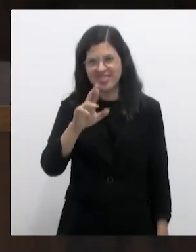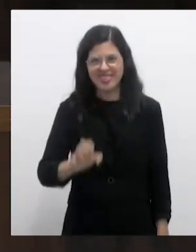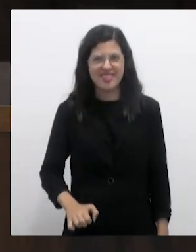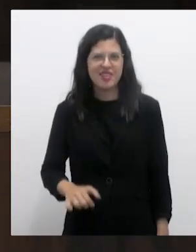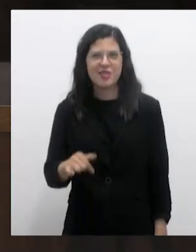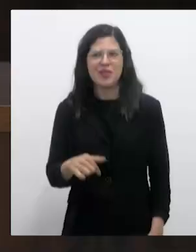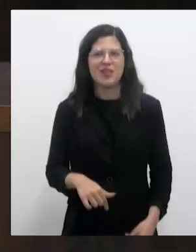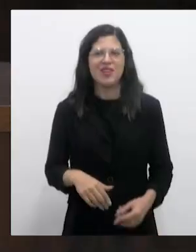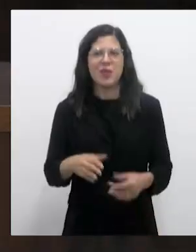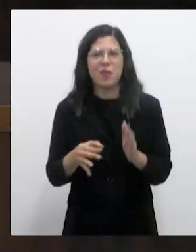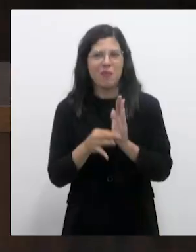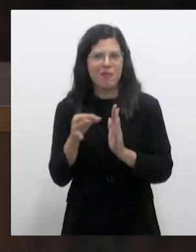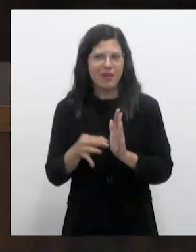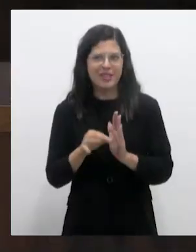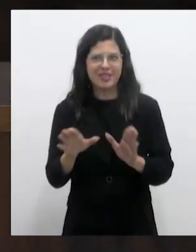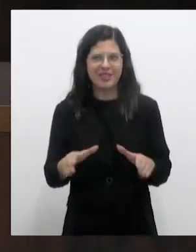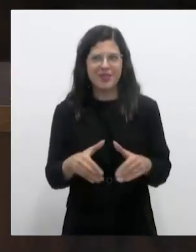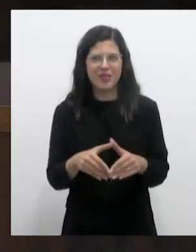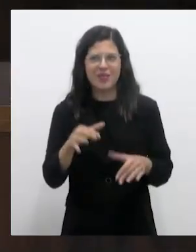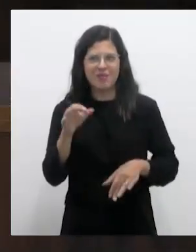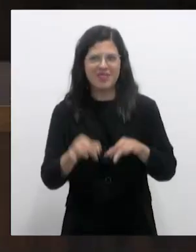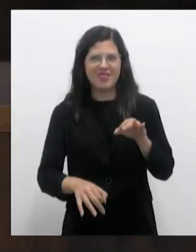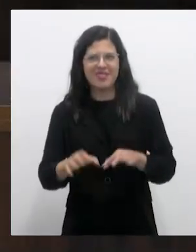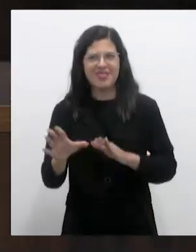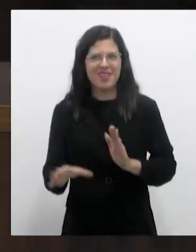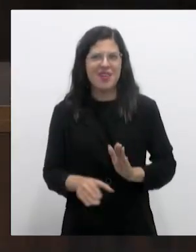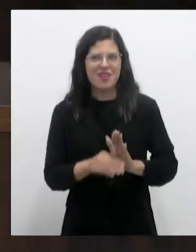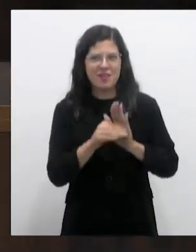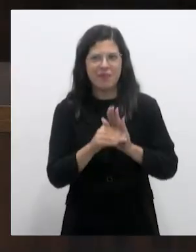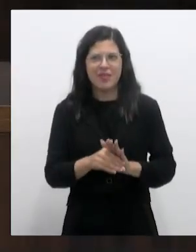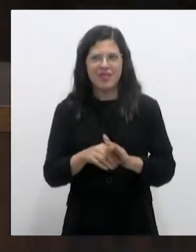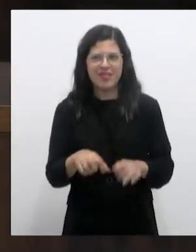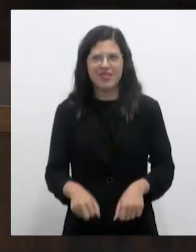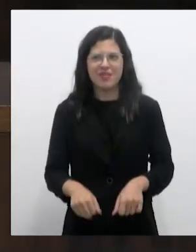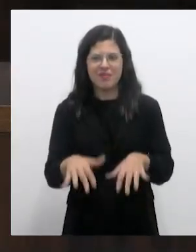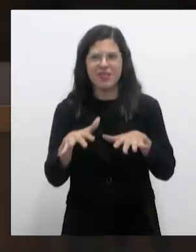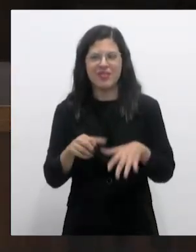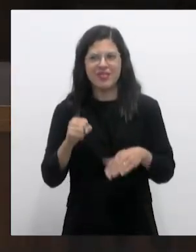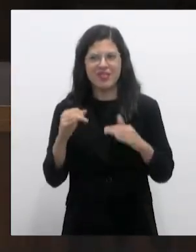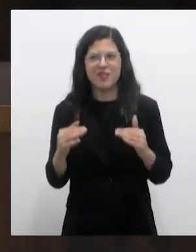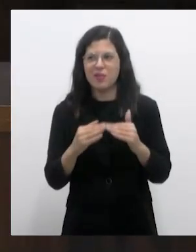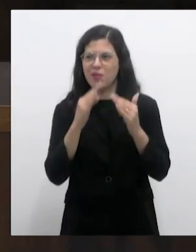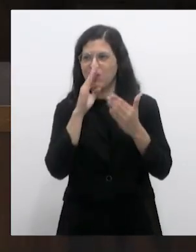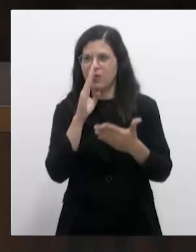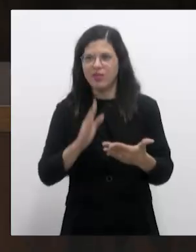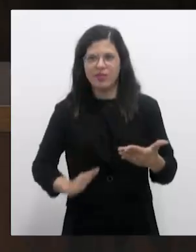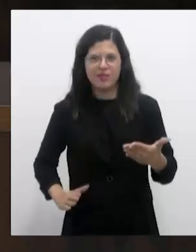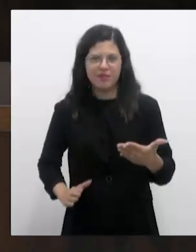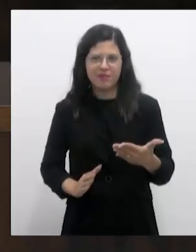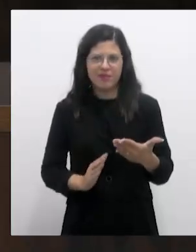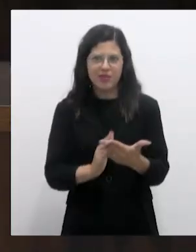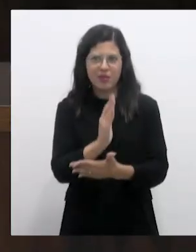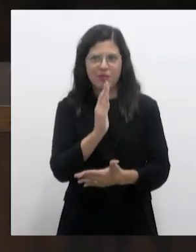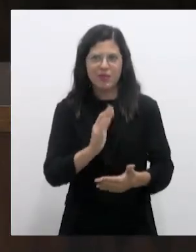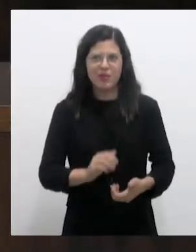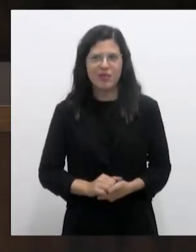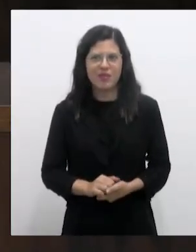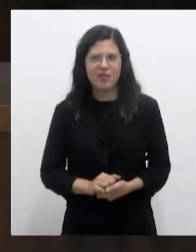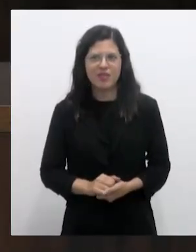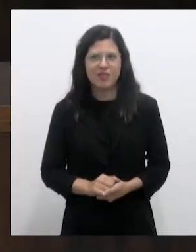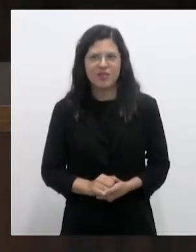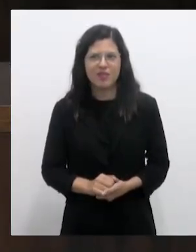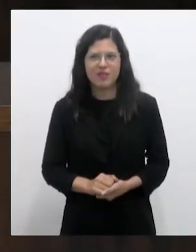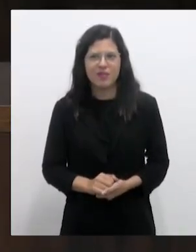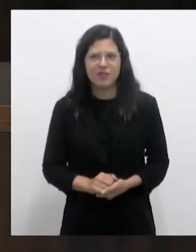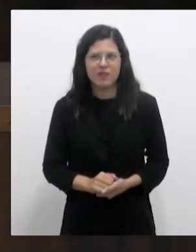o parecer da Comissão de Justiça, as emendas de plenário. Os senhores que aprovam, permaneçam como estão.